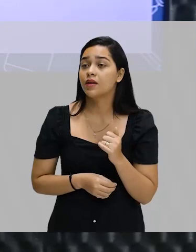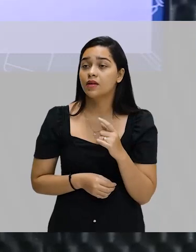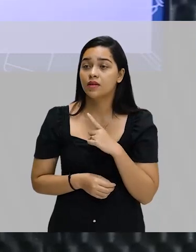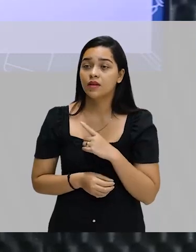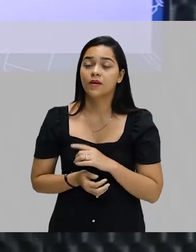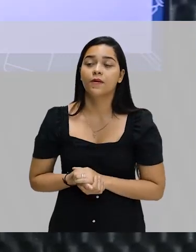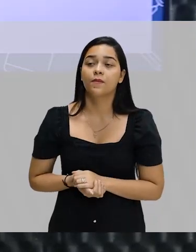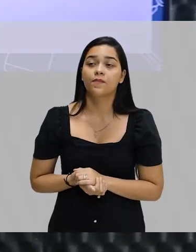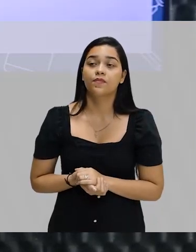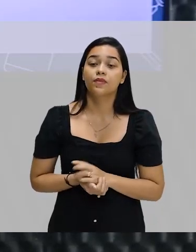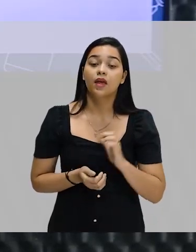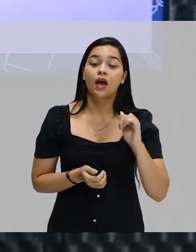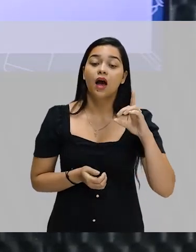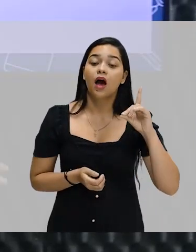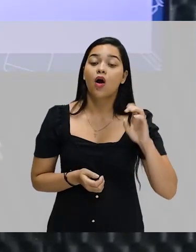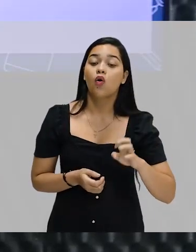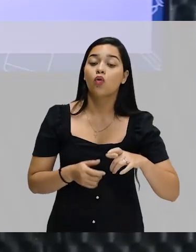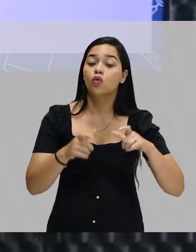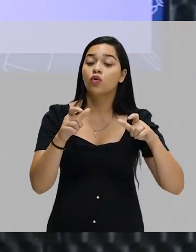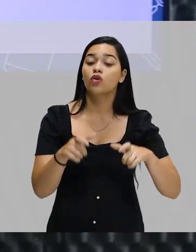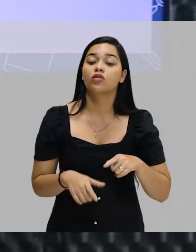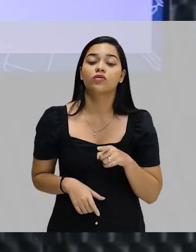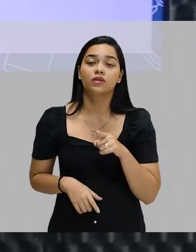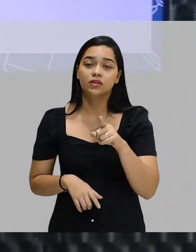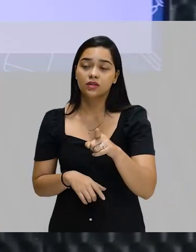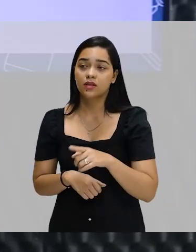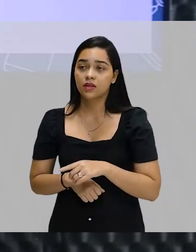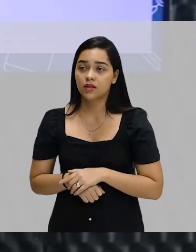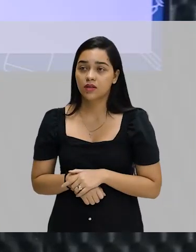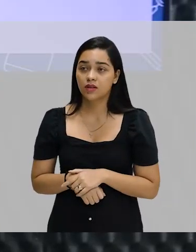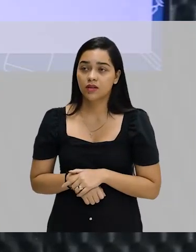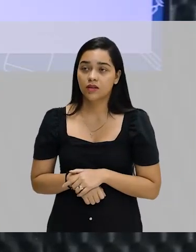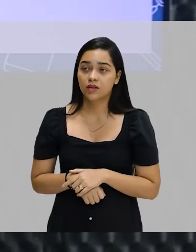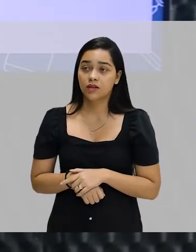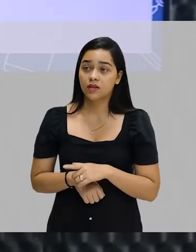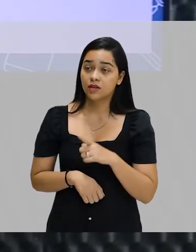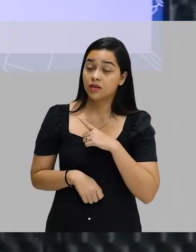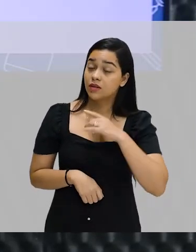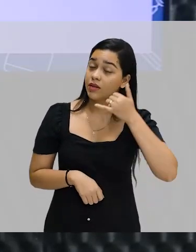o refrão: aonde está você? Me